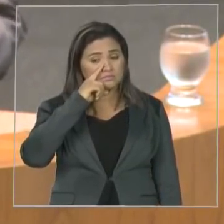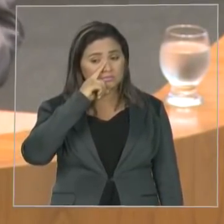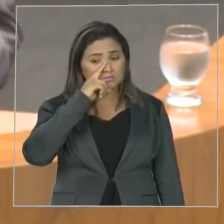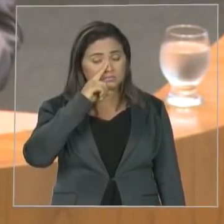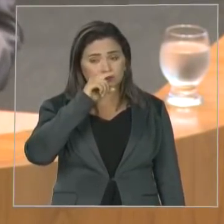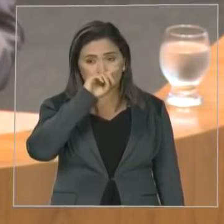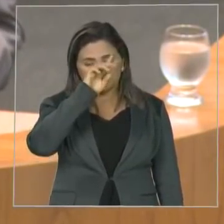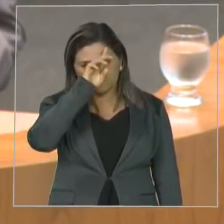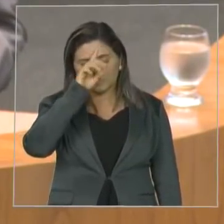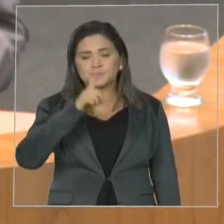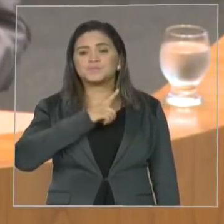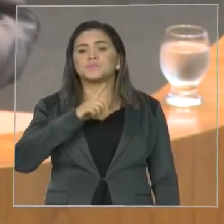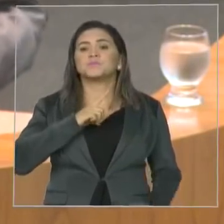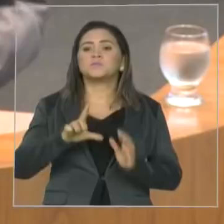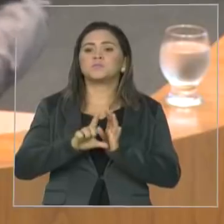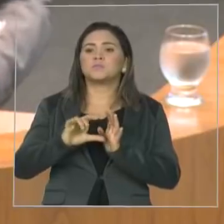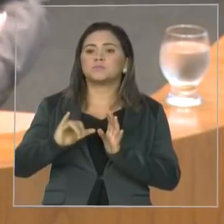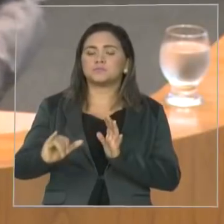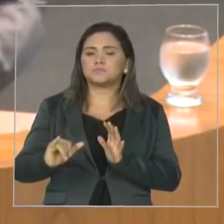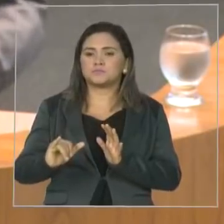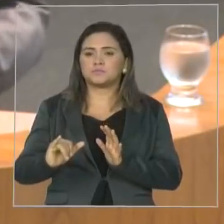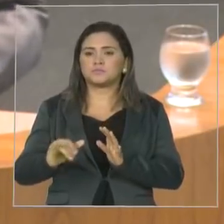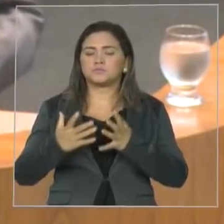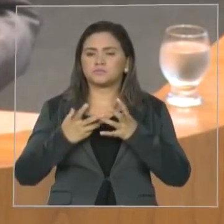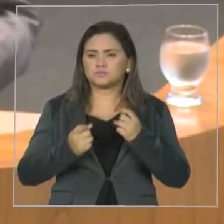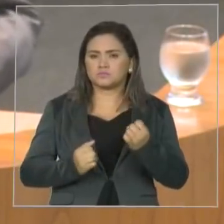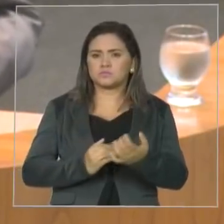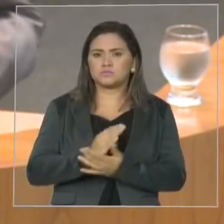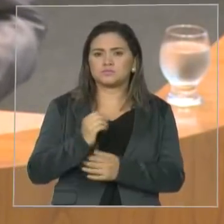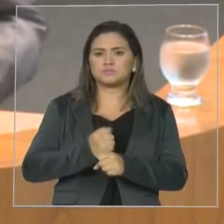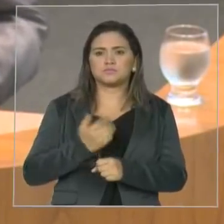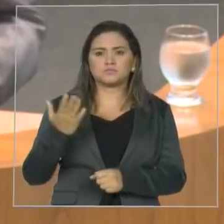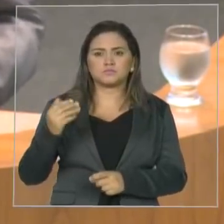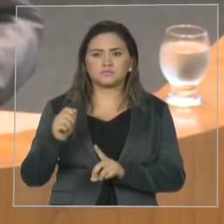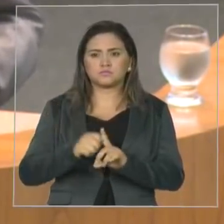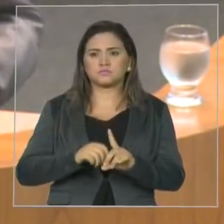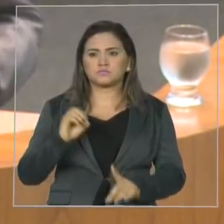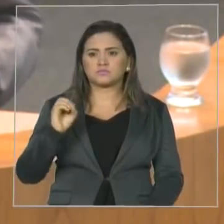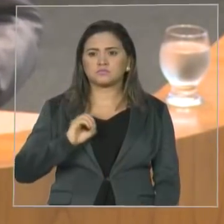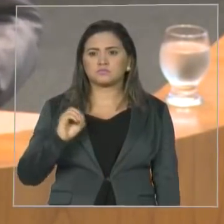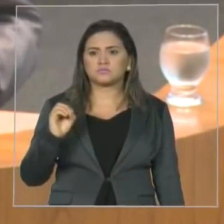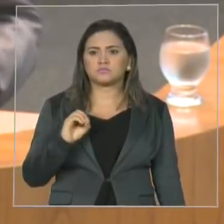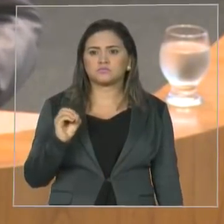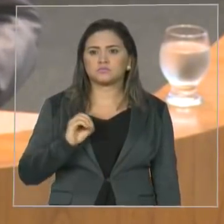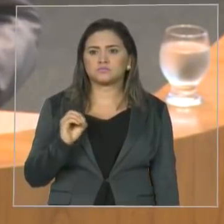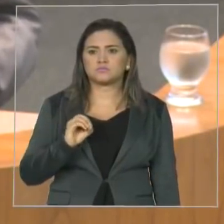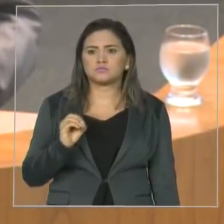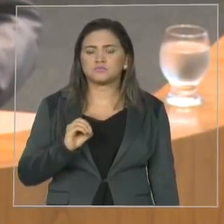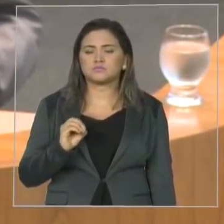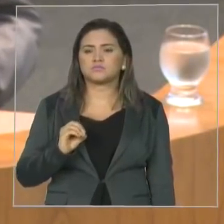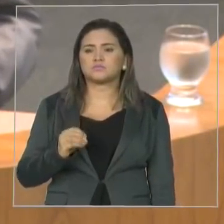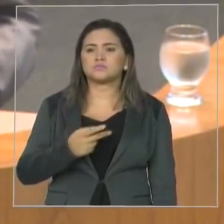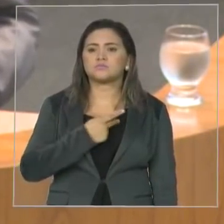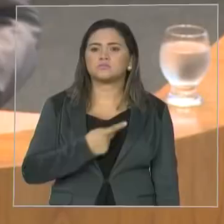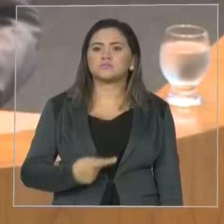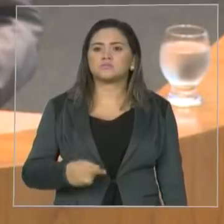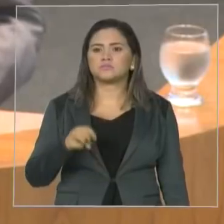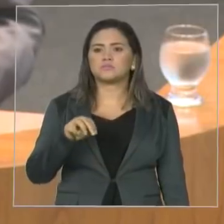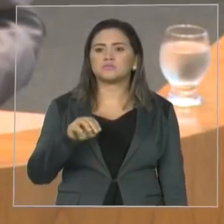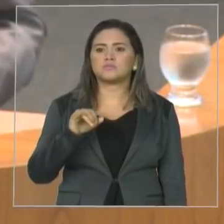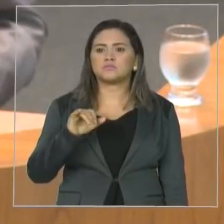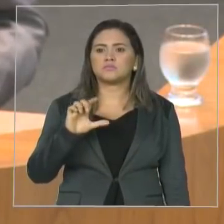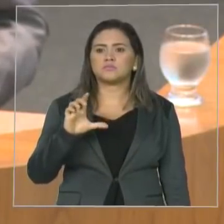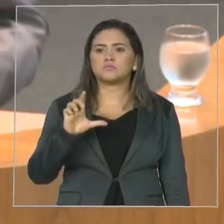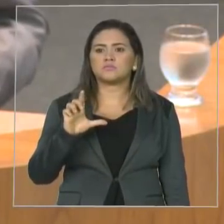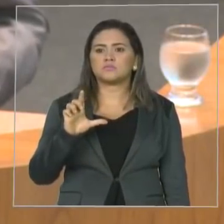O temor que o soldado possa ser exposto a uma condenação por